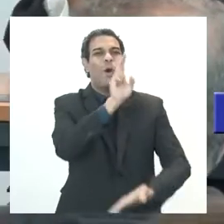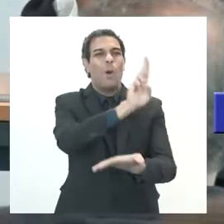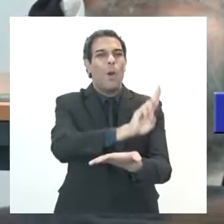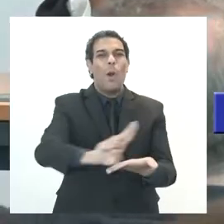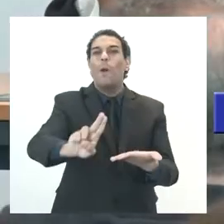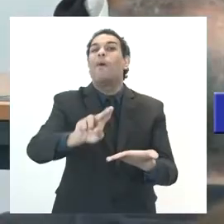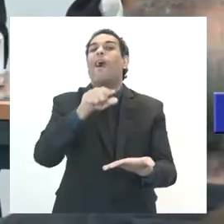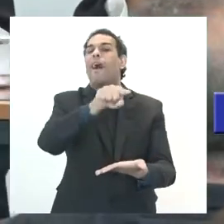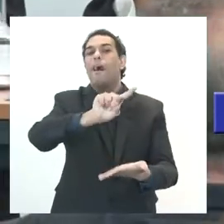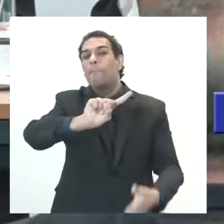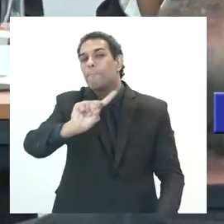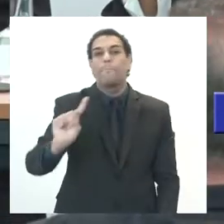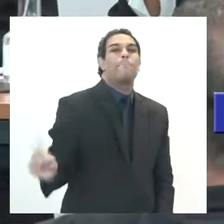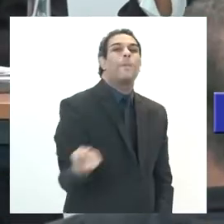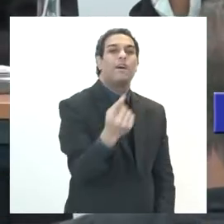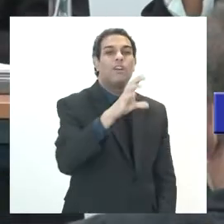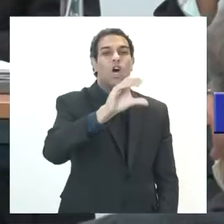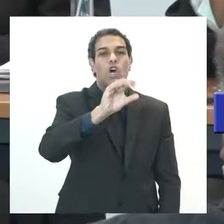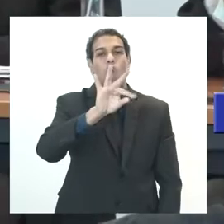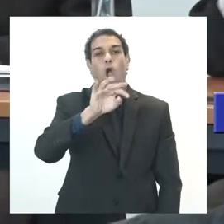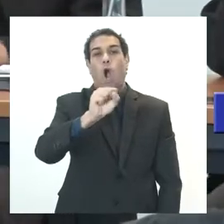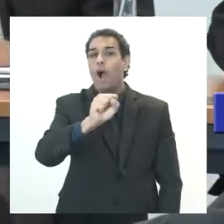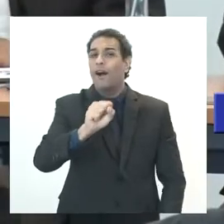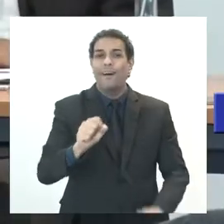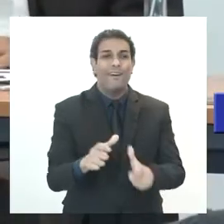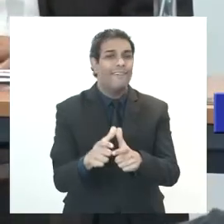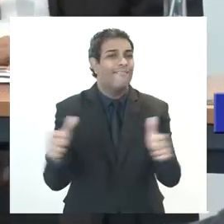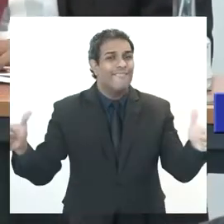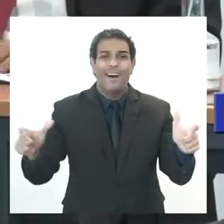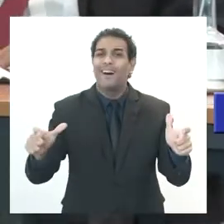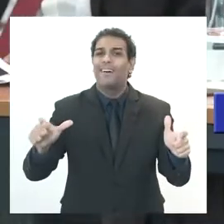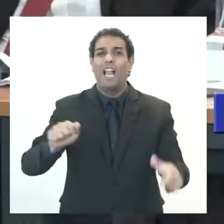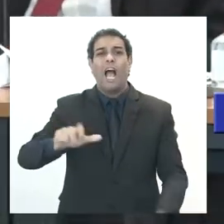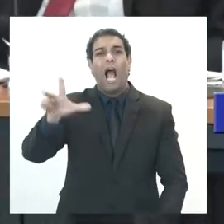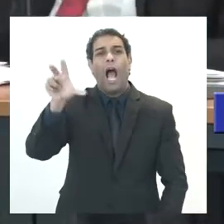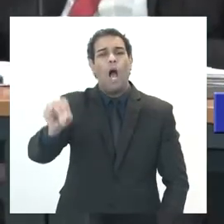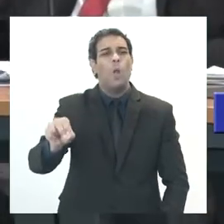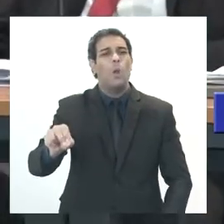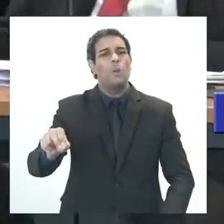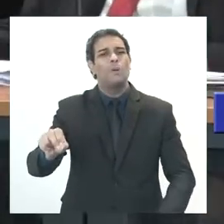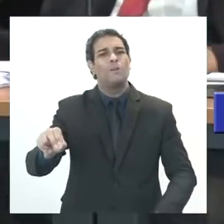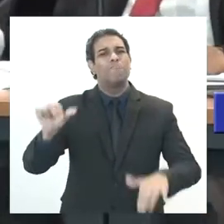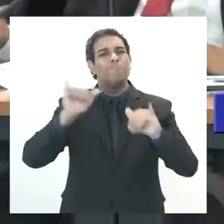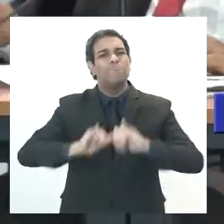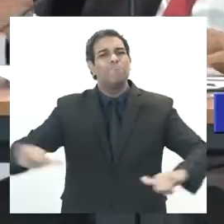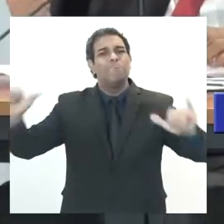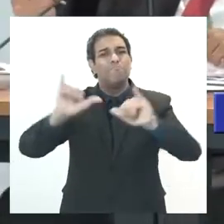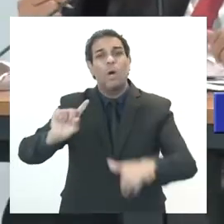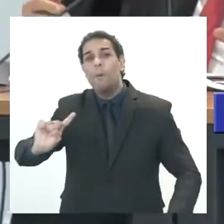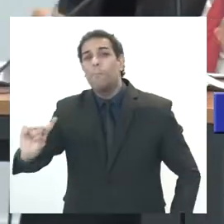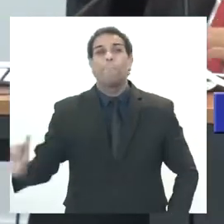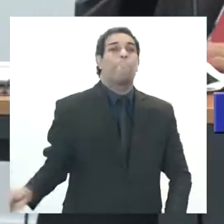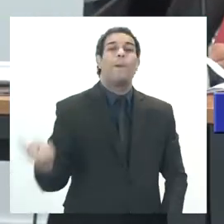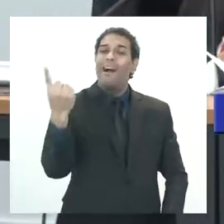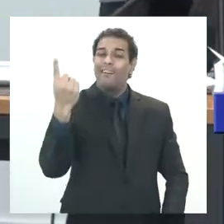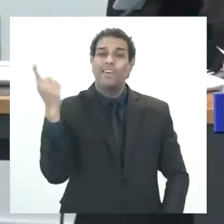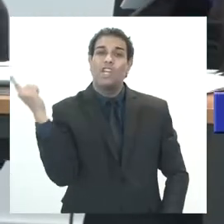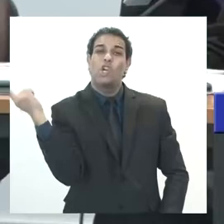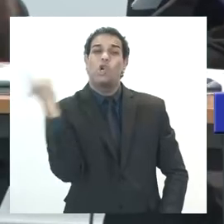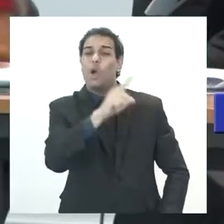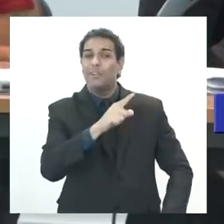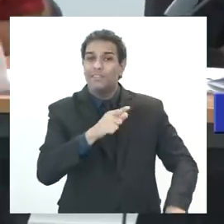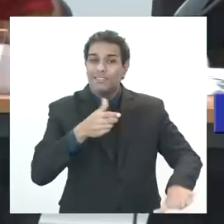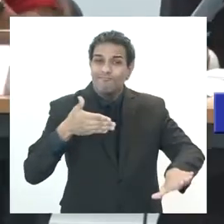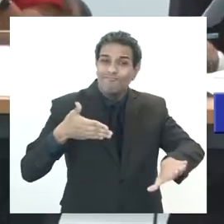universidade Pioneira em cotas multi relatando que eles foram os primeiros a passarem é